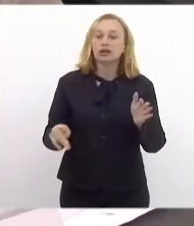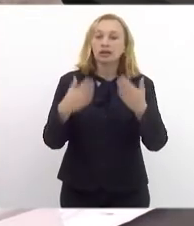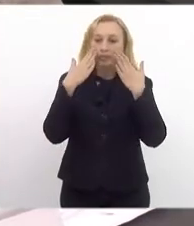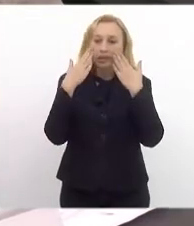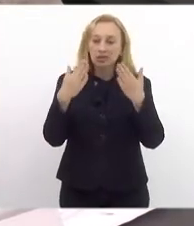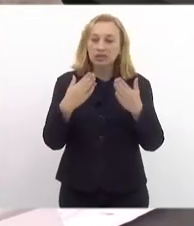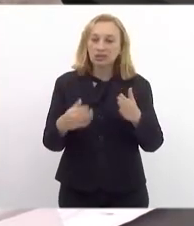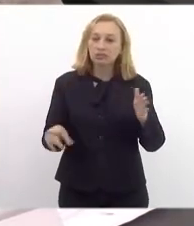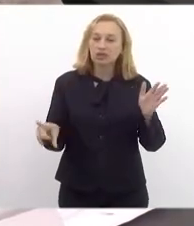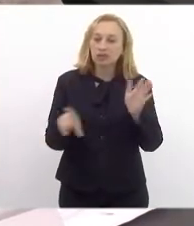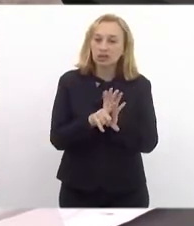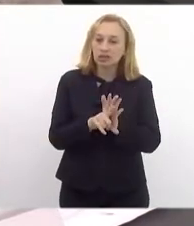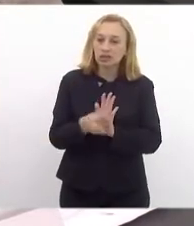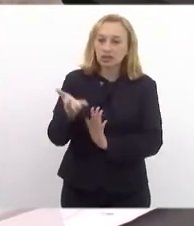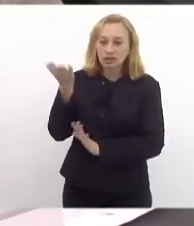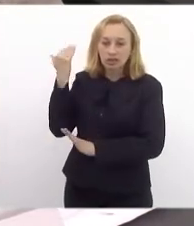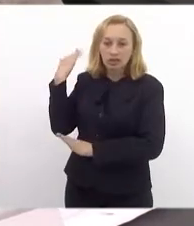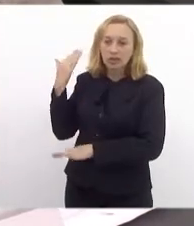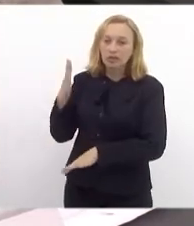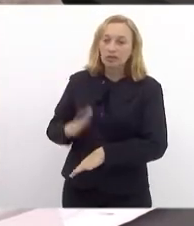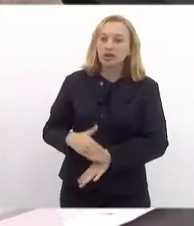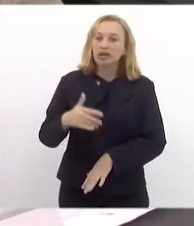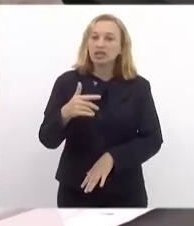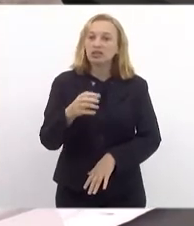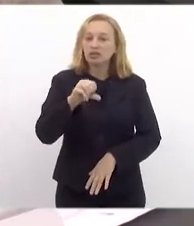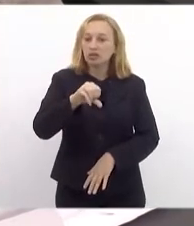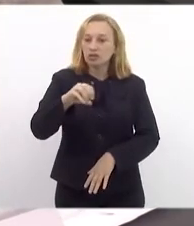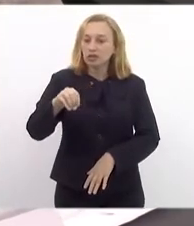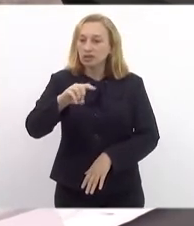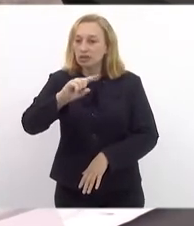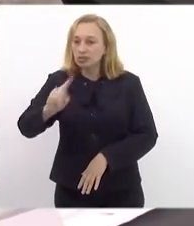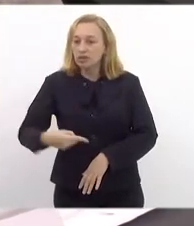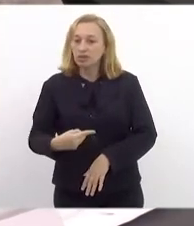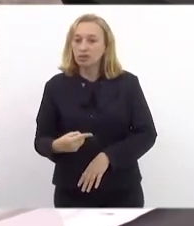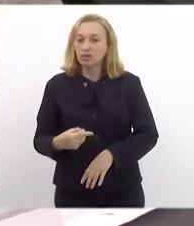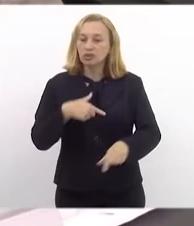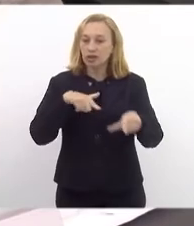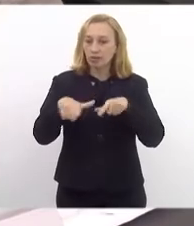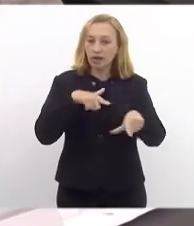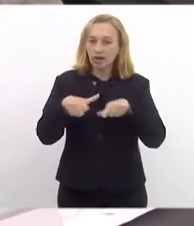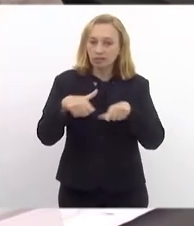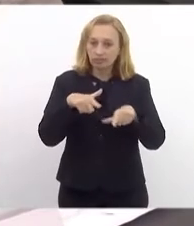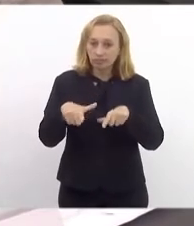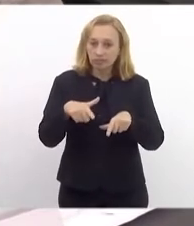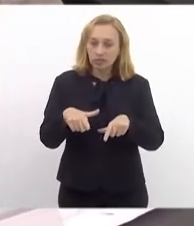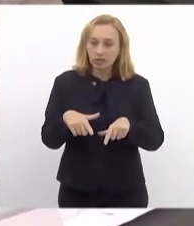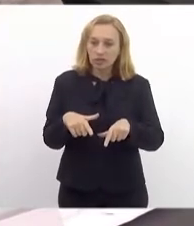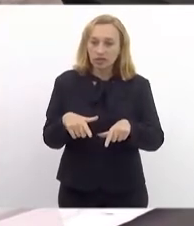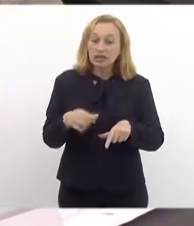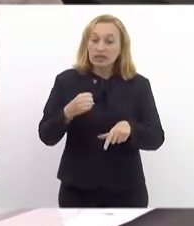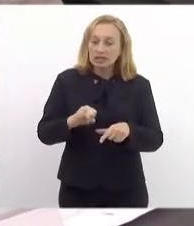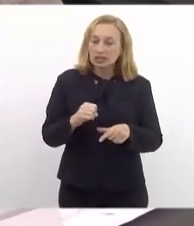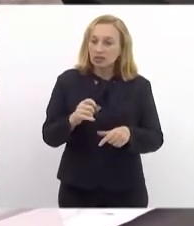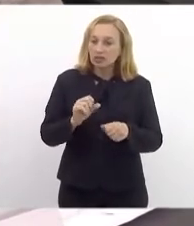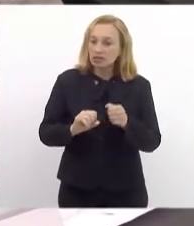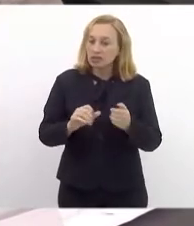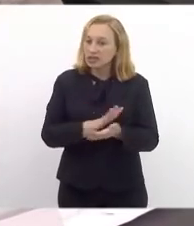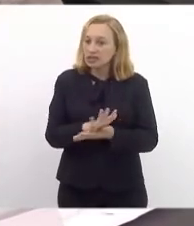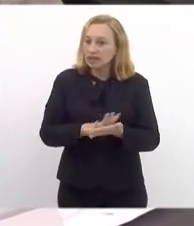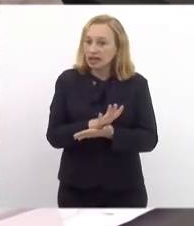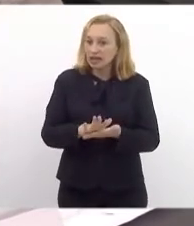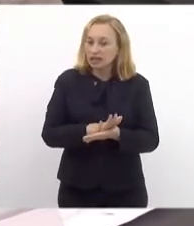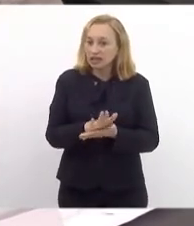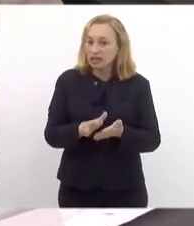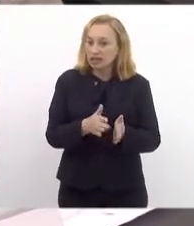atrás ela gerou mais de 90 mil postos de trabalho bom então se mais nada eu fizesse o longo desses seis